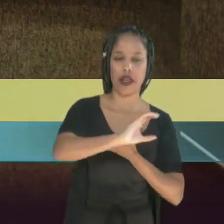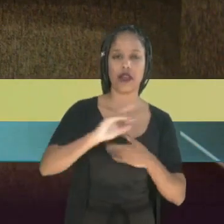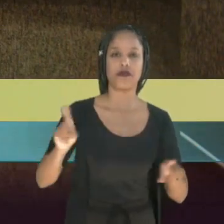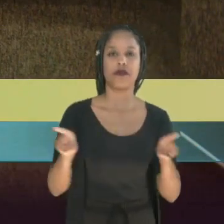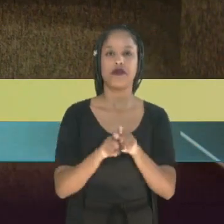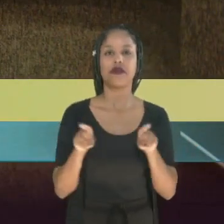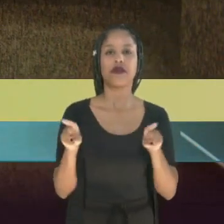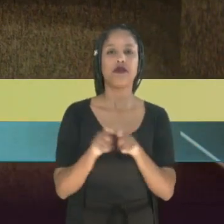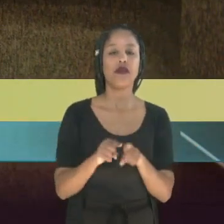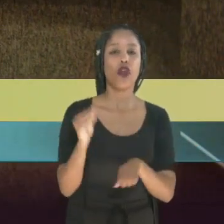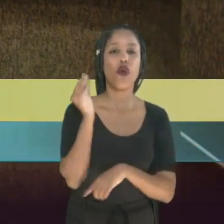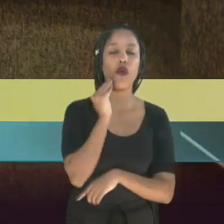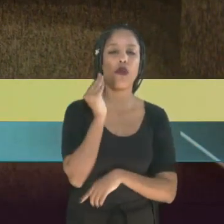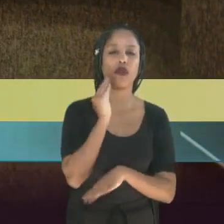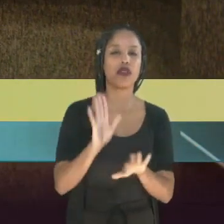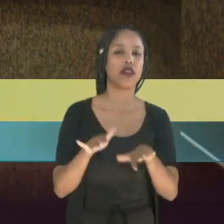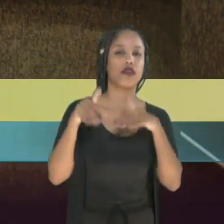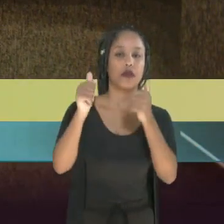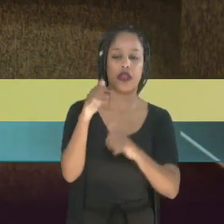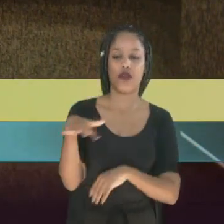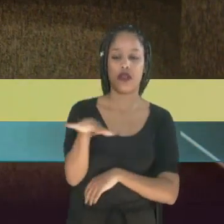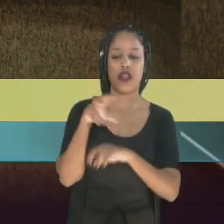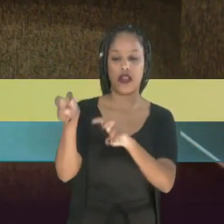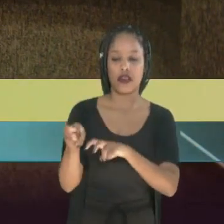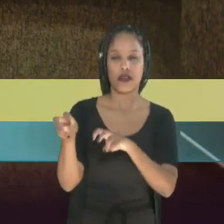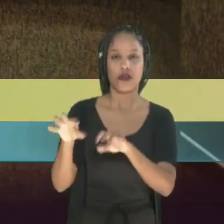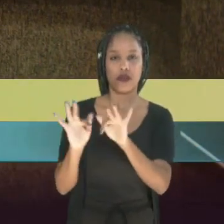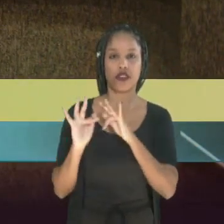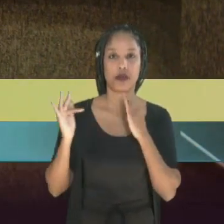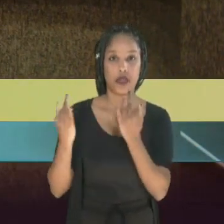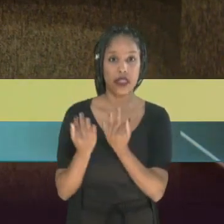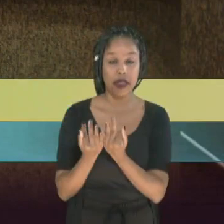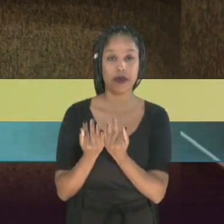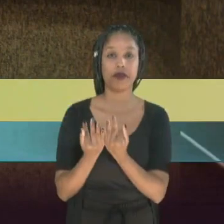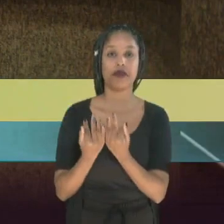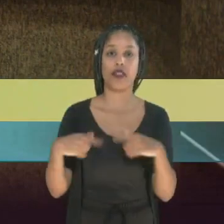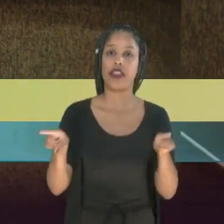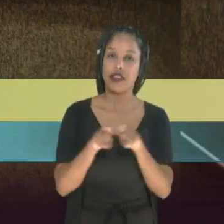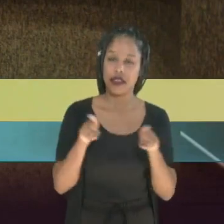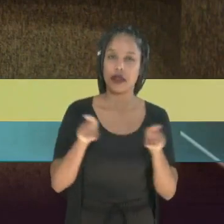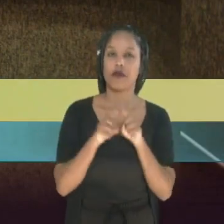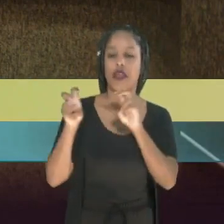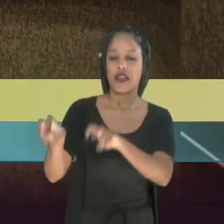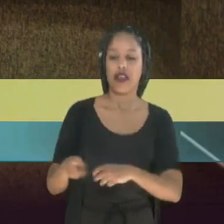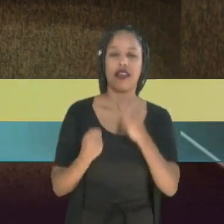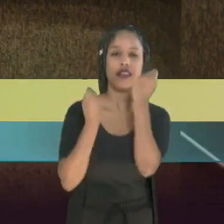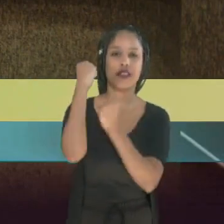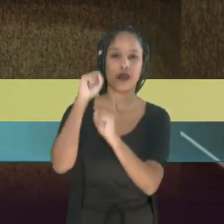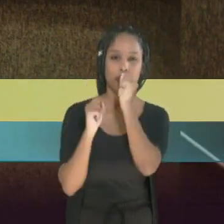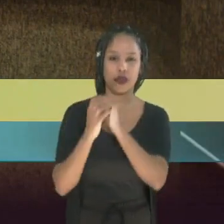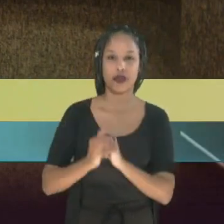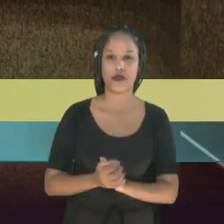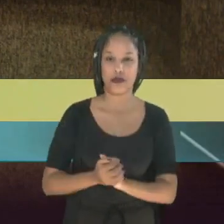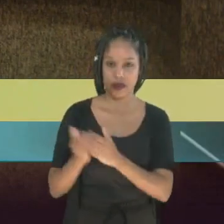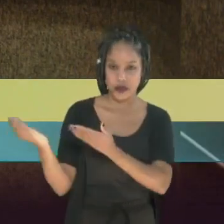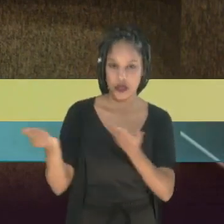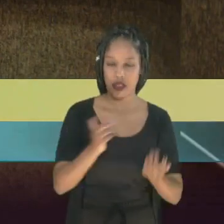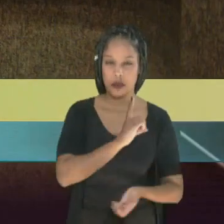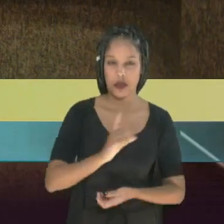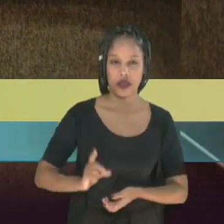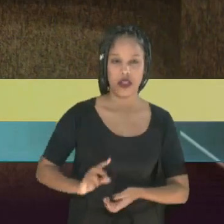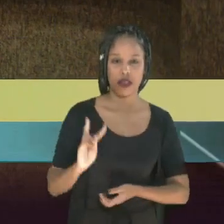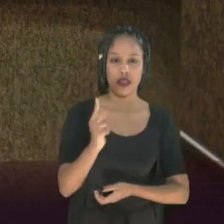condições para a agricultura familiar e mais também para o agronegócio. Eu escuto o deputado Henrique Queiroz